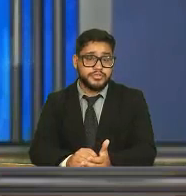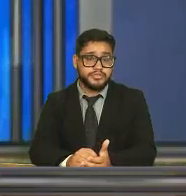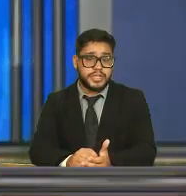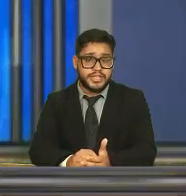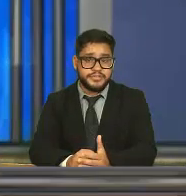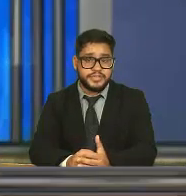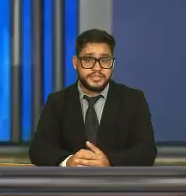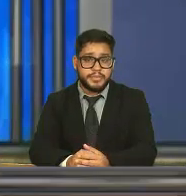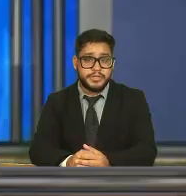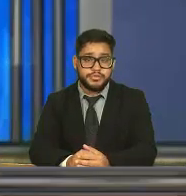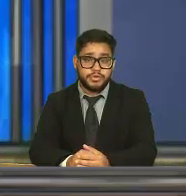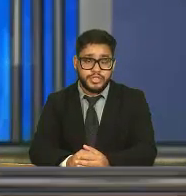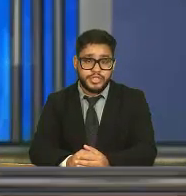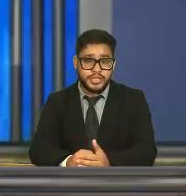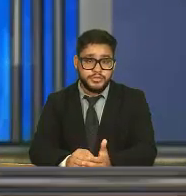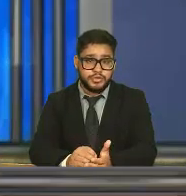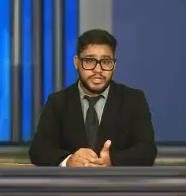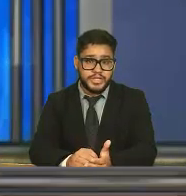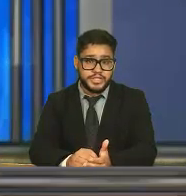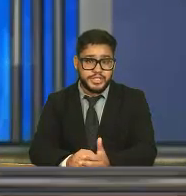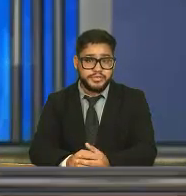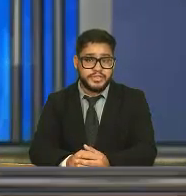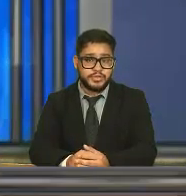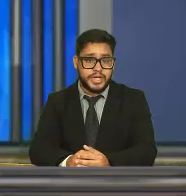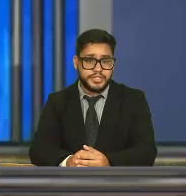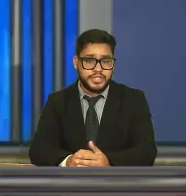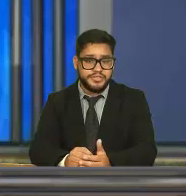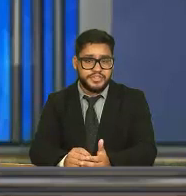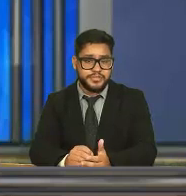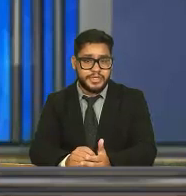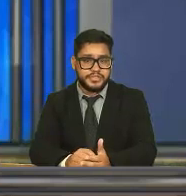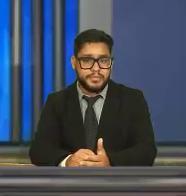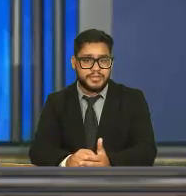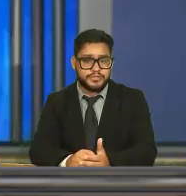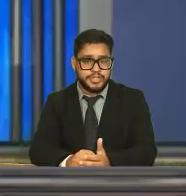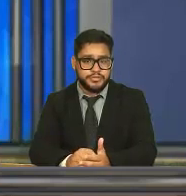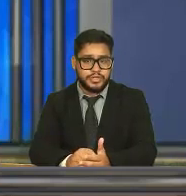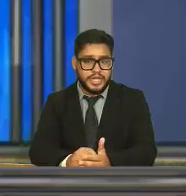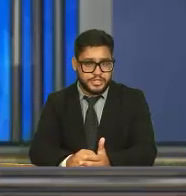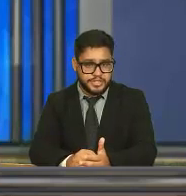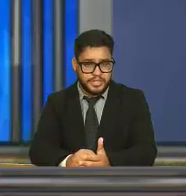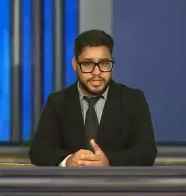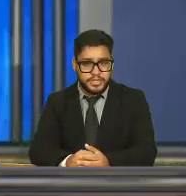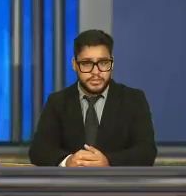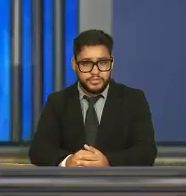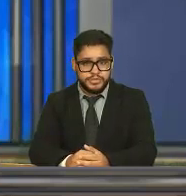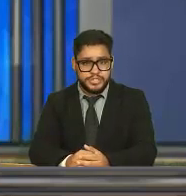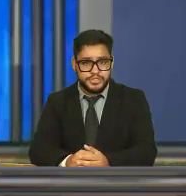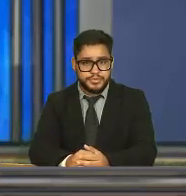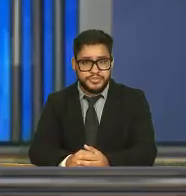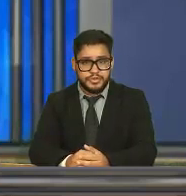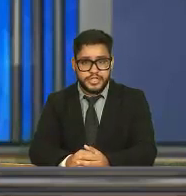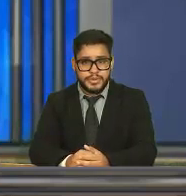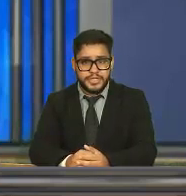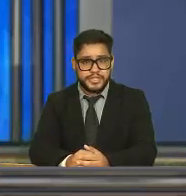fundos constitucionais de financiamento do Norte, do Nordeste e do Centro-Oeste e de investimentos na Amazônia e do Nordeste. Duas